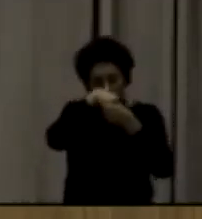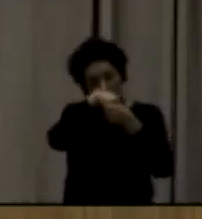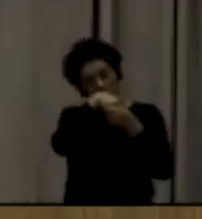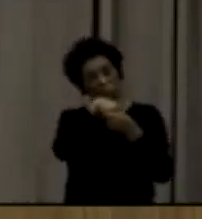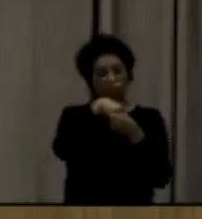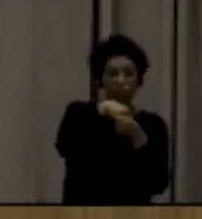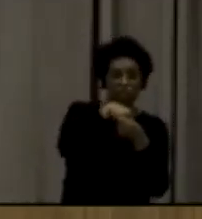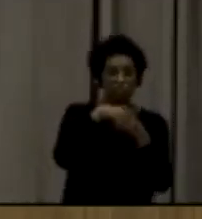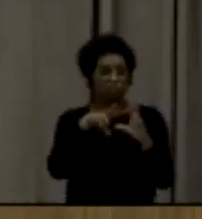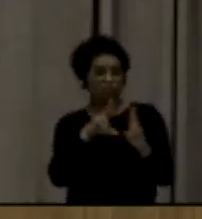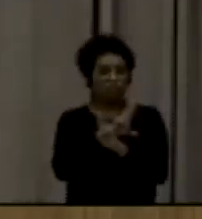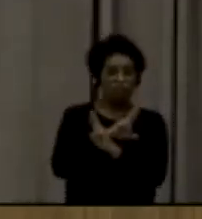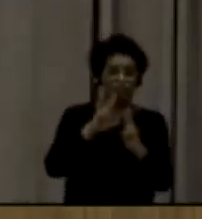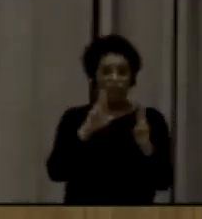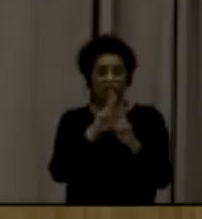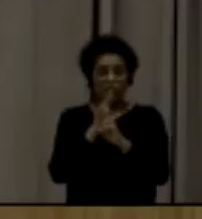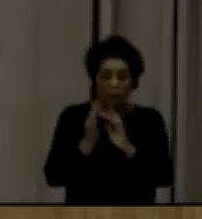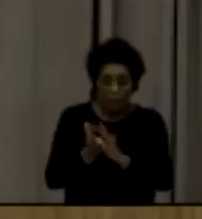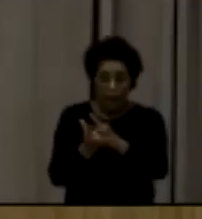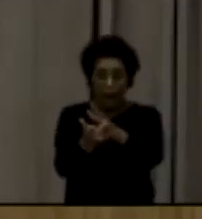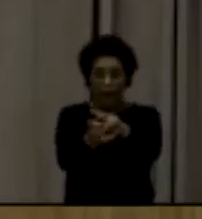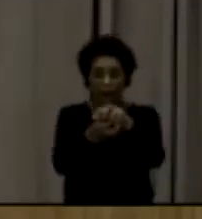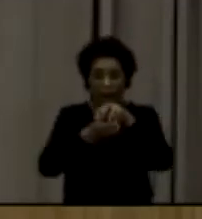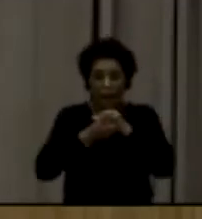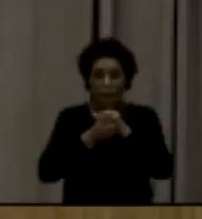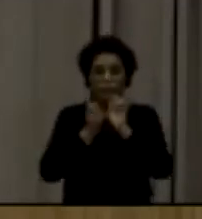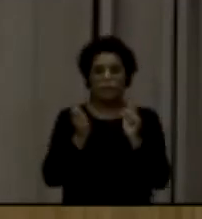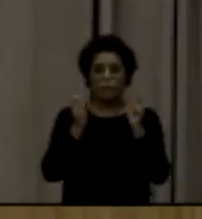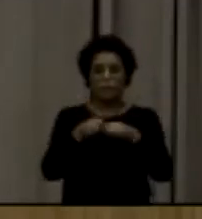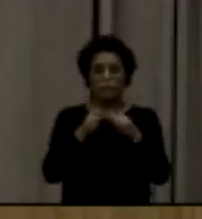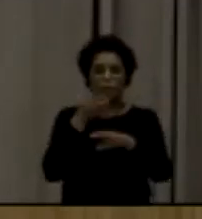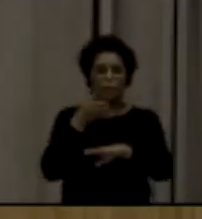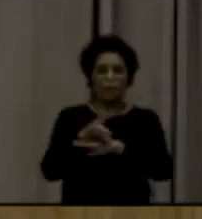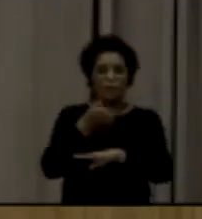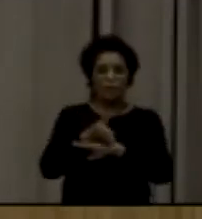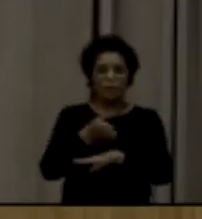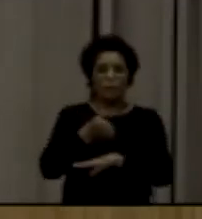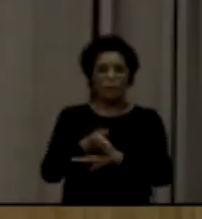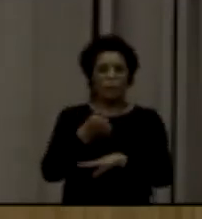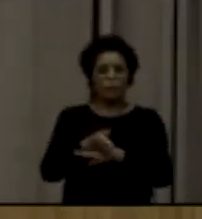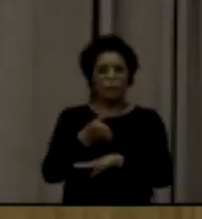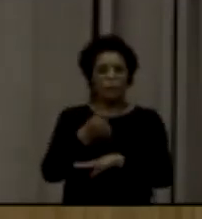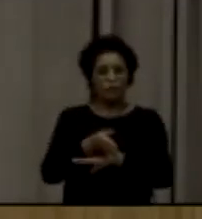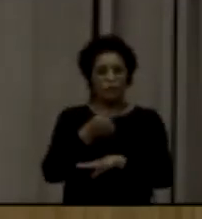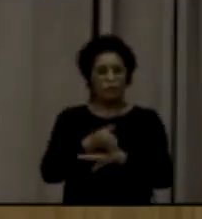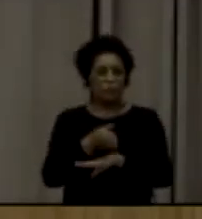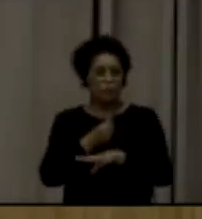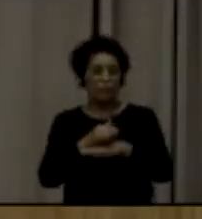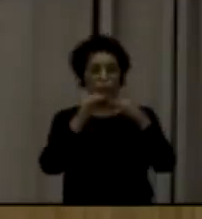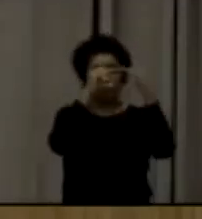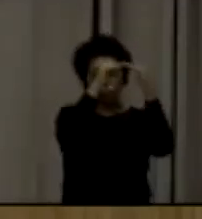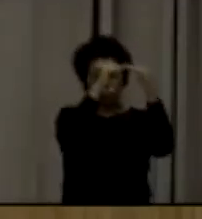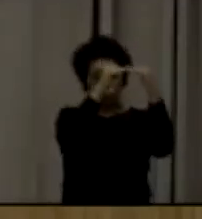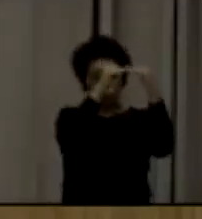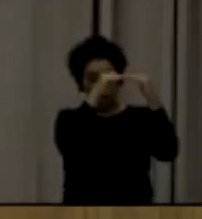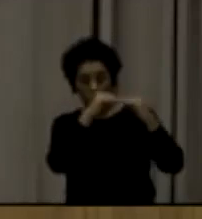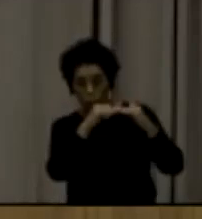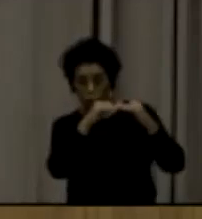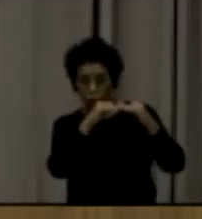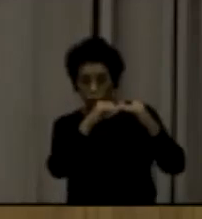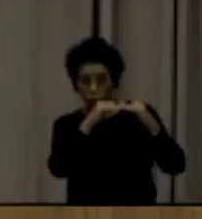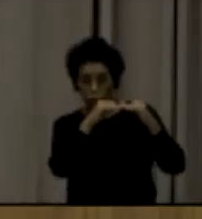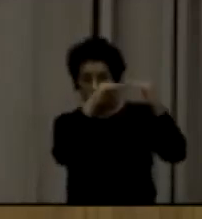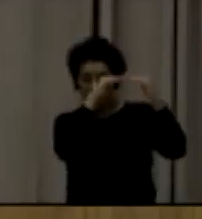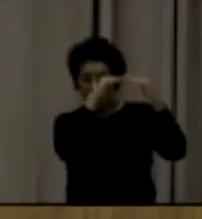de relações muito mais globais que possam permitir esse acesso de cima, na verdade, de baixo para